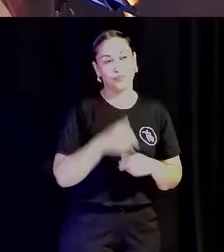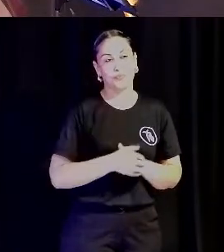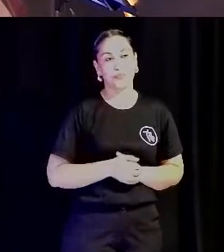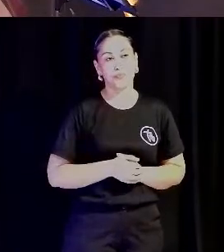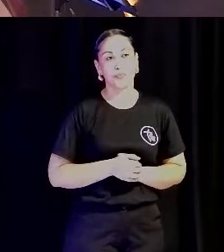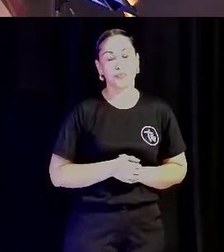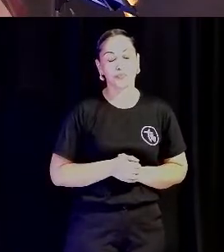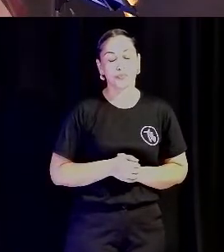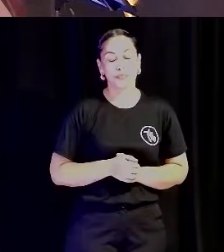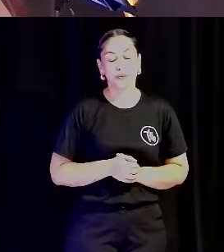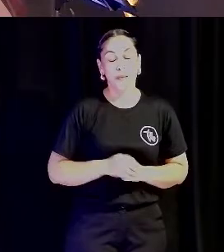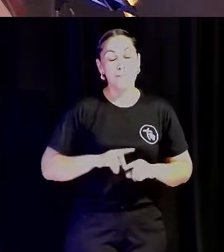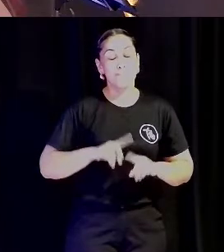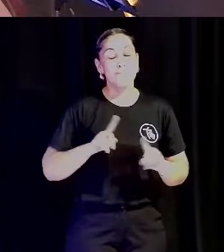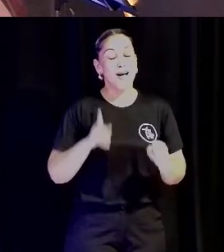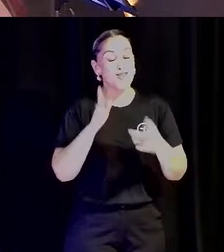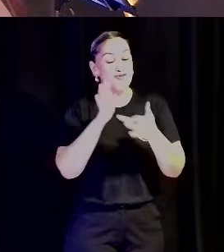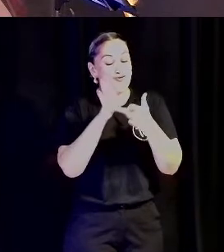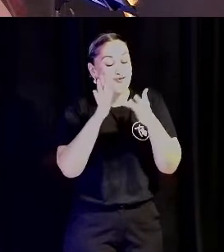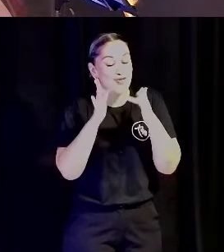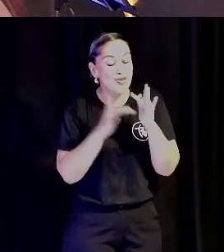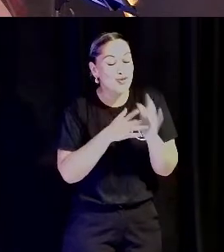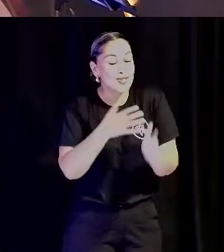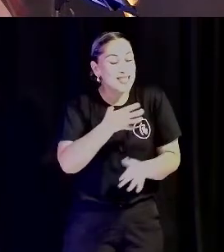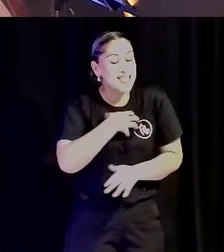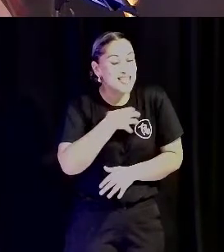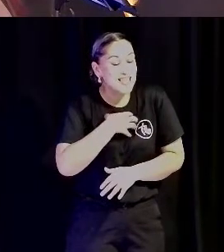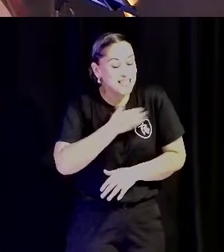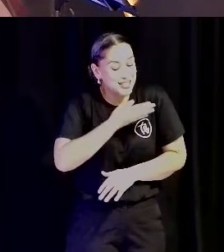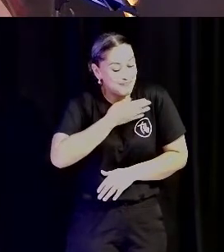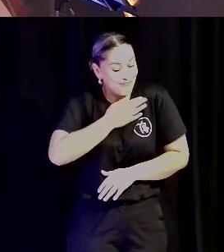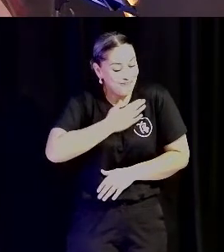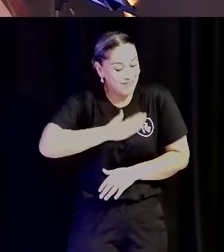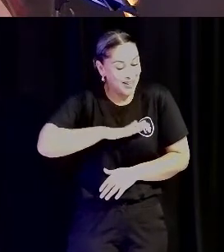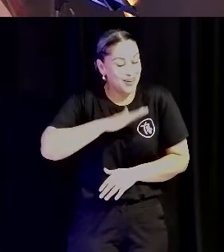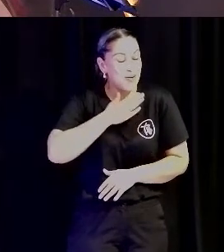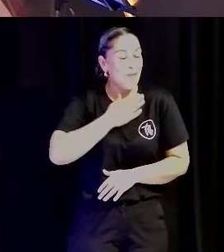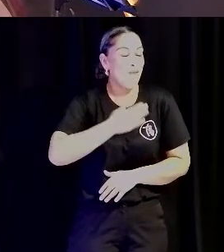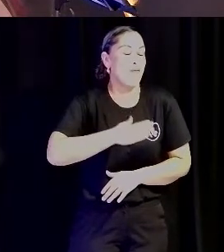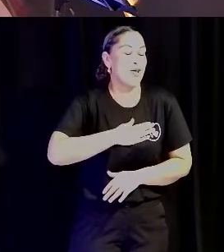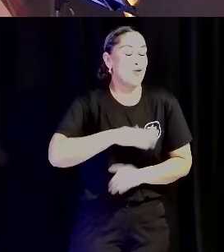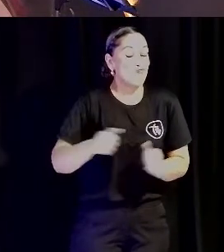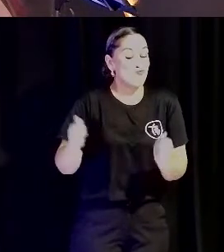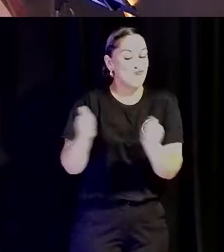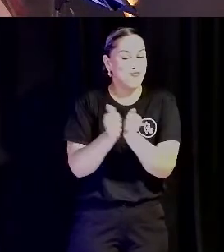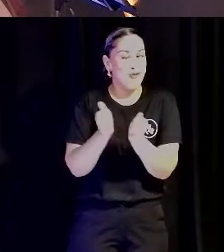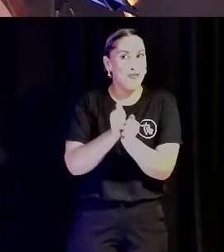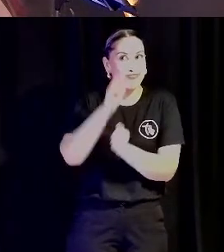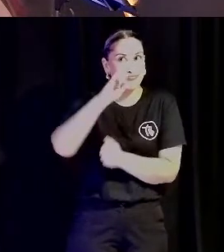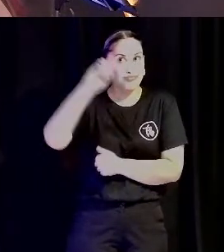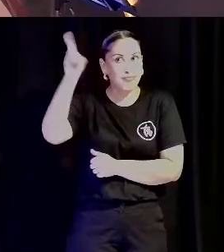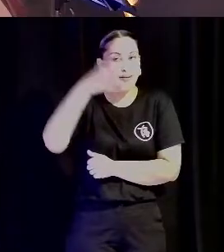Mas Jesus está satisfeito em Deus Pai.